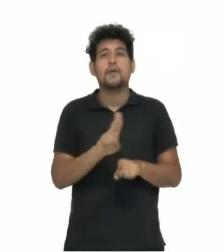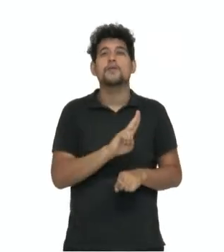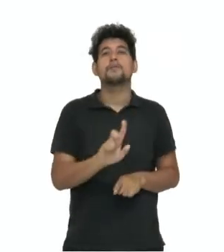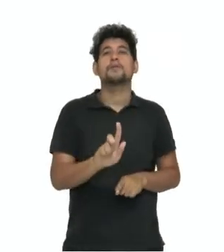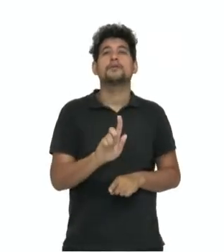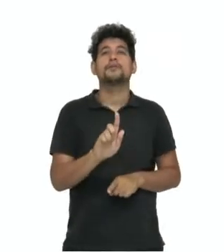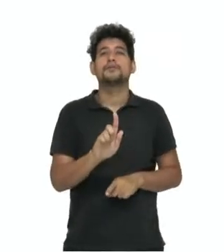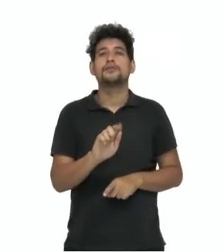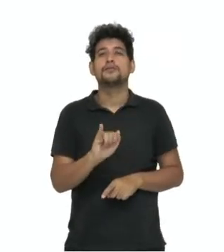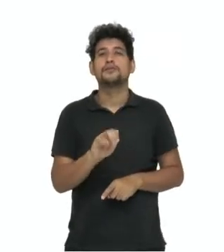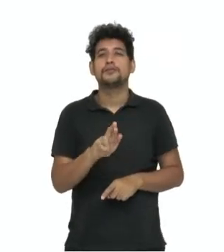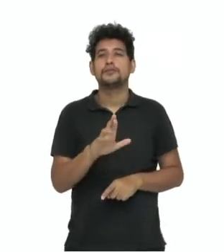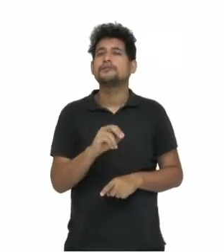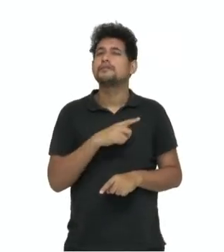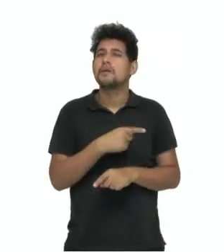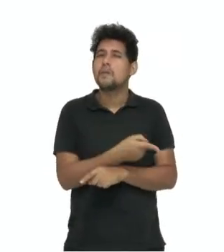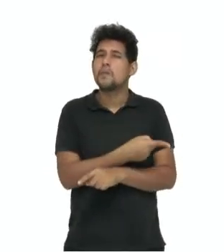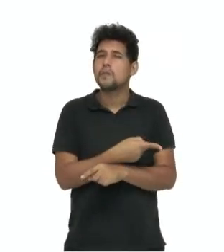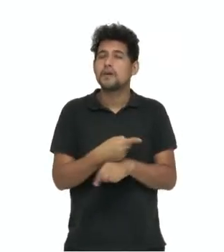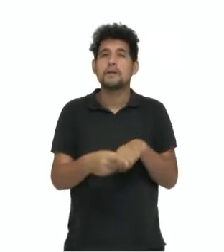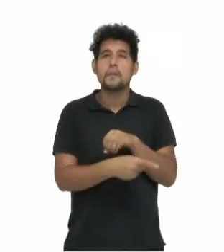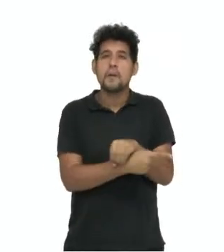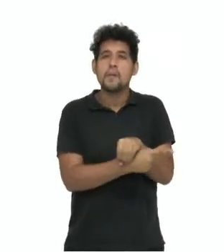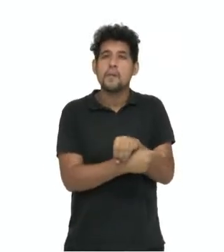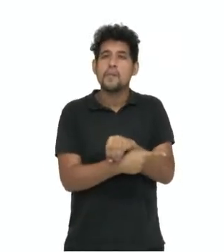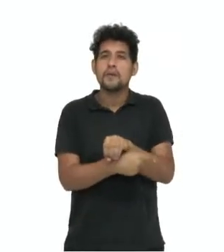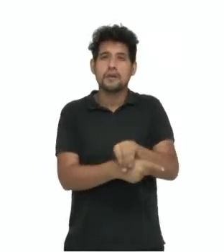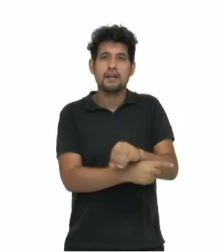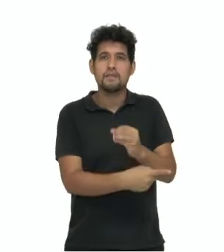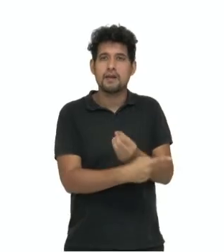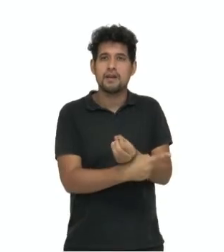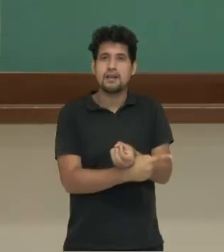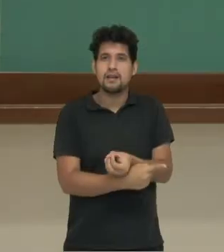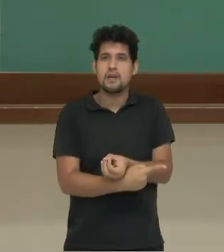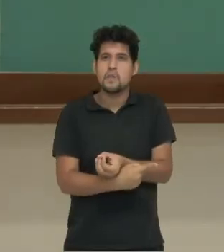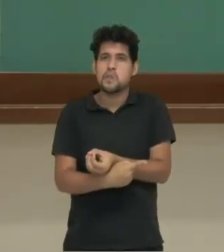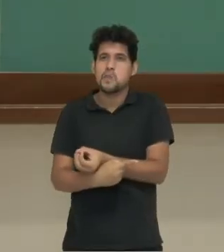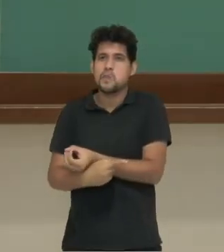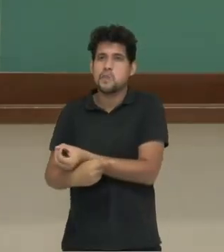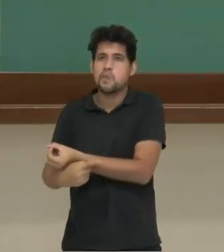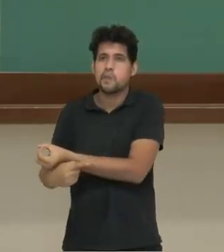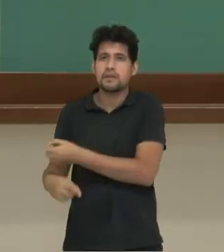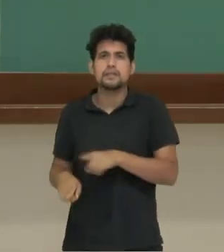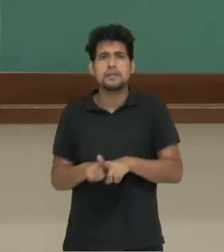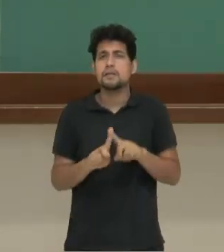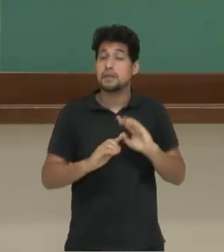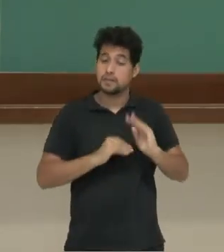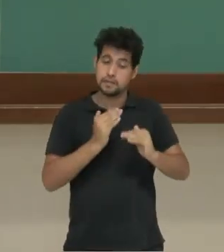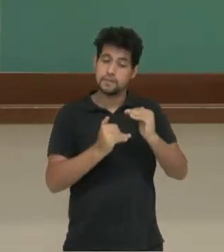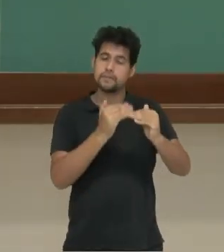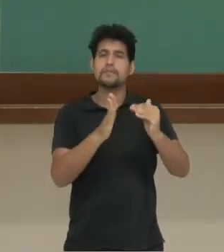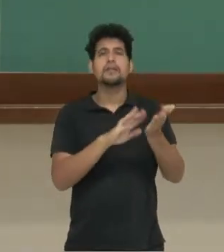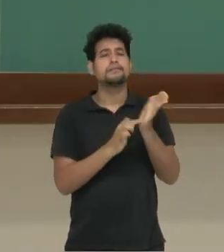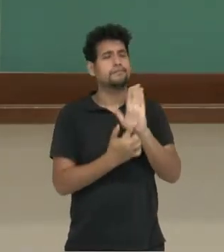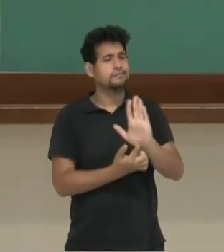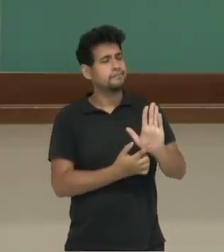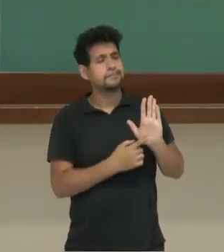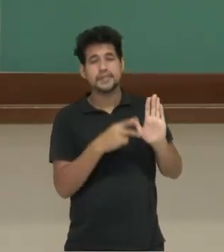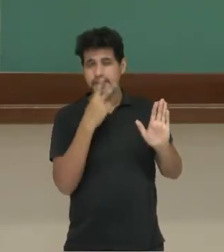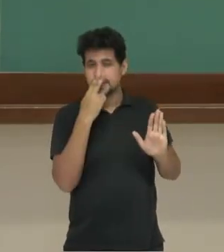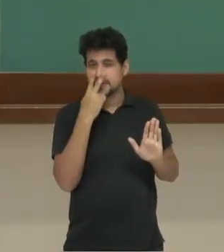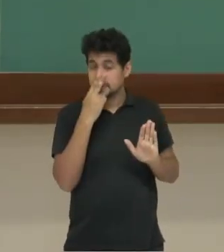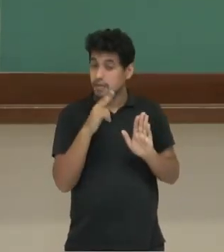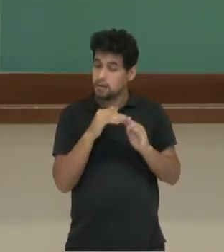genininho que tem aquela cauda, certo? Com o tempo, esse girino, ele vai começar a apresentar as